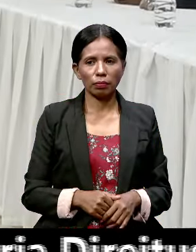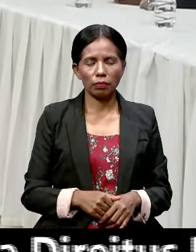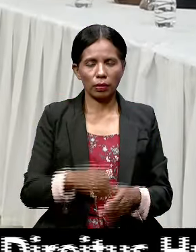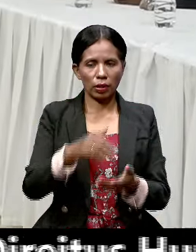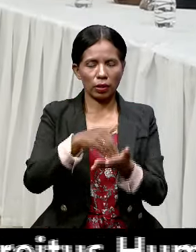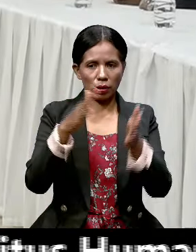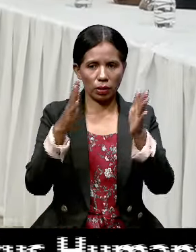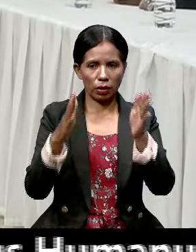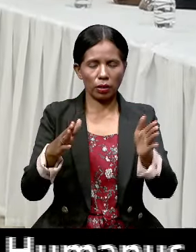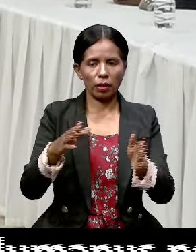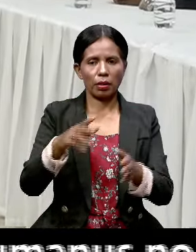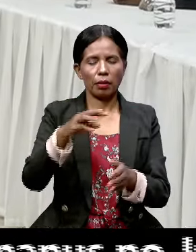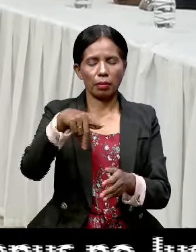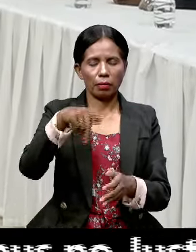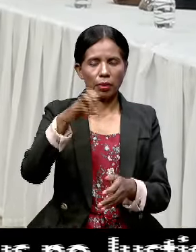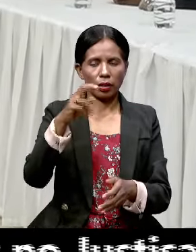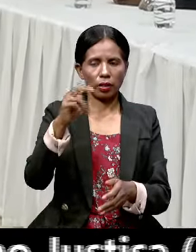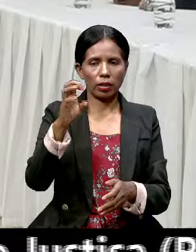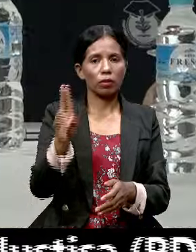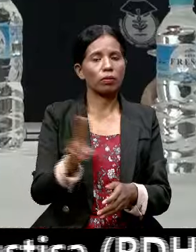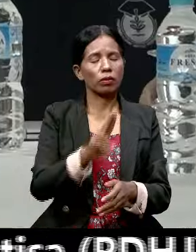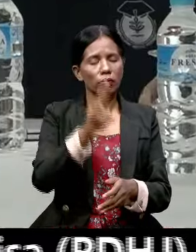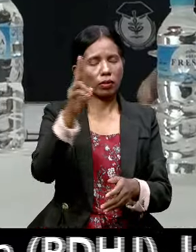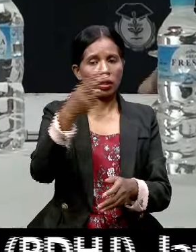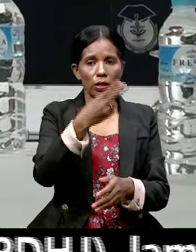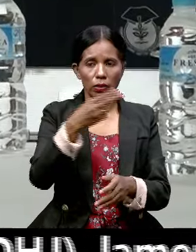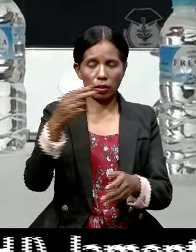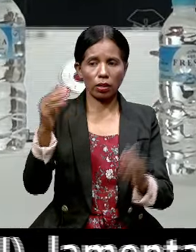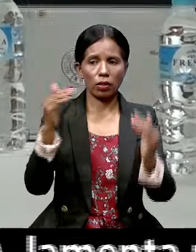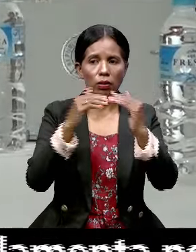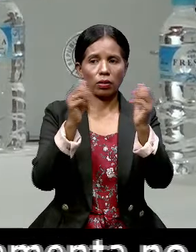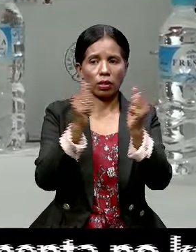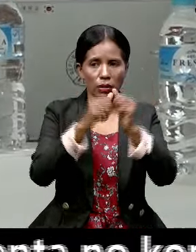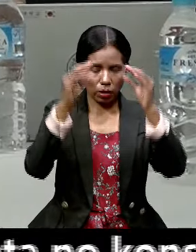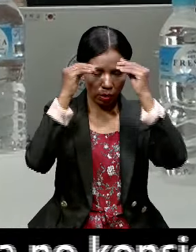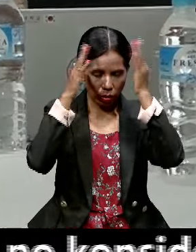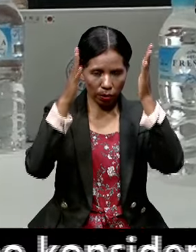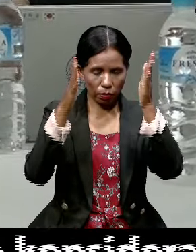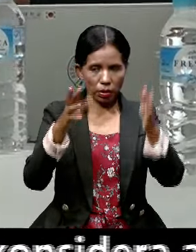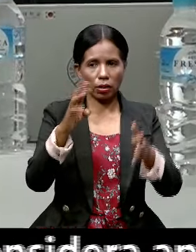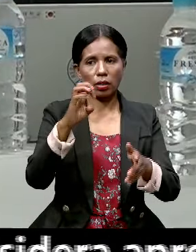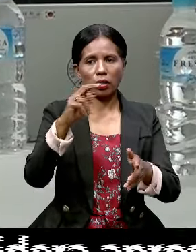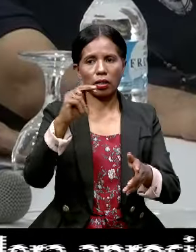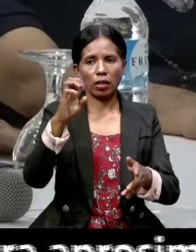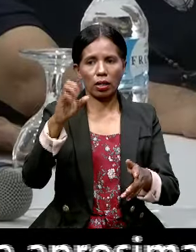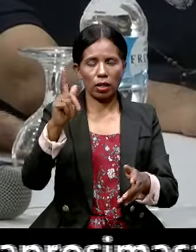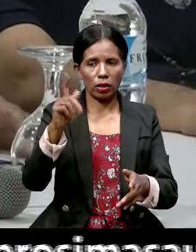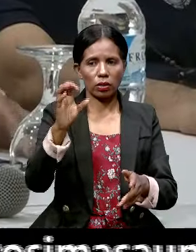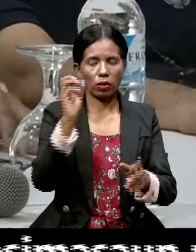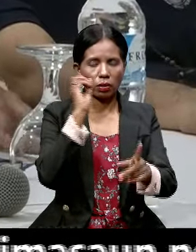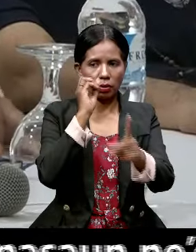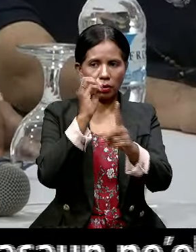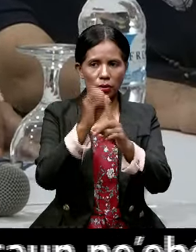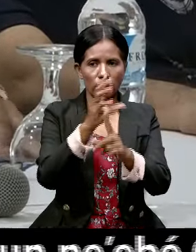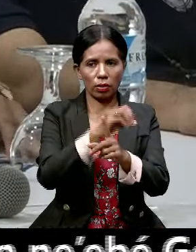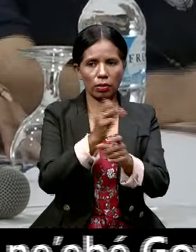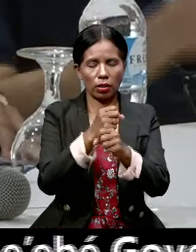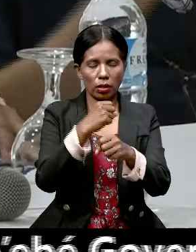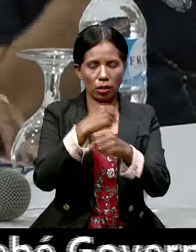Alumni Instituto Pertanian Bogor Universitas realiza encontro amuto com o professor Rinexo Nosukma com o objetivo